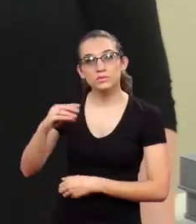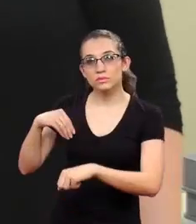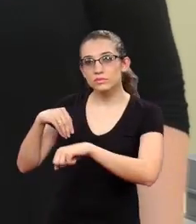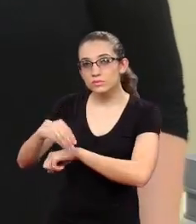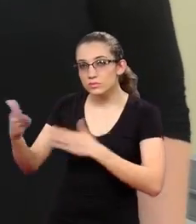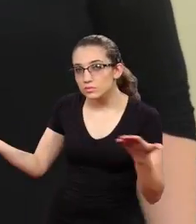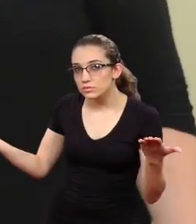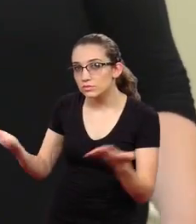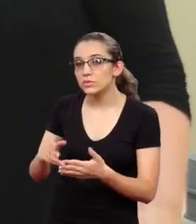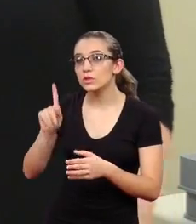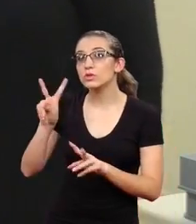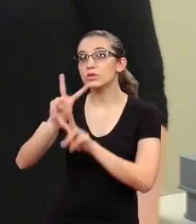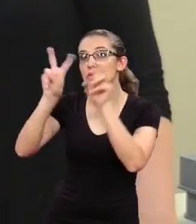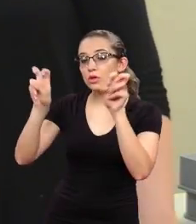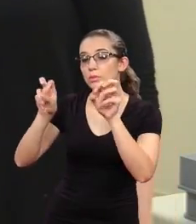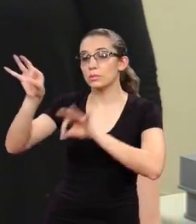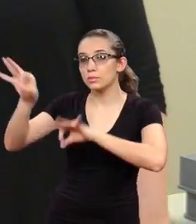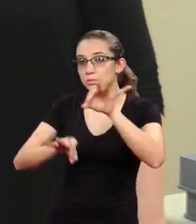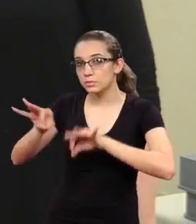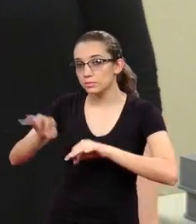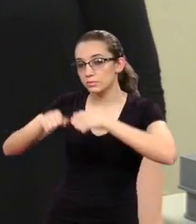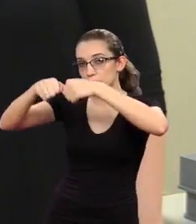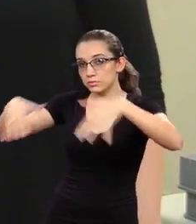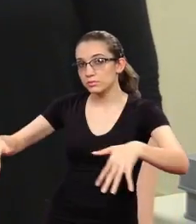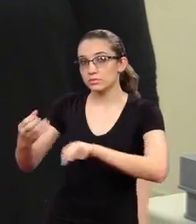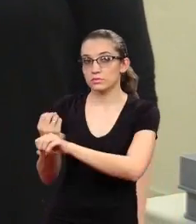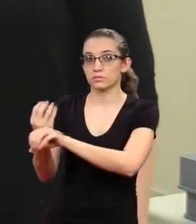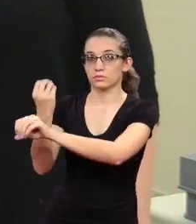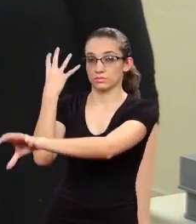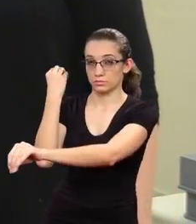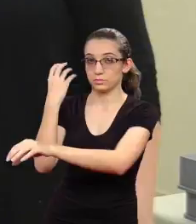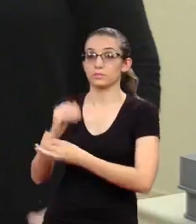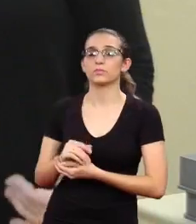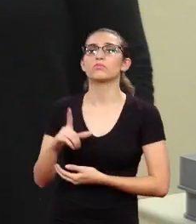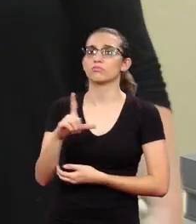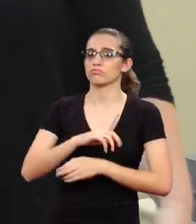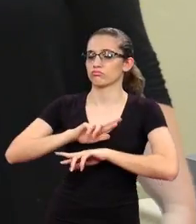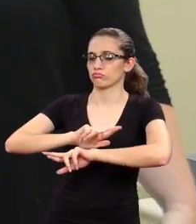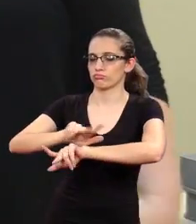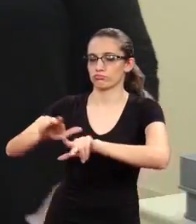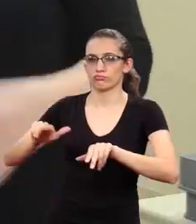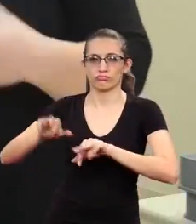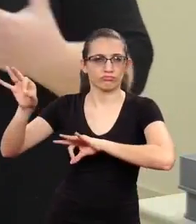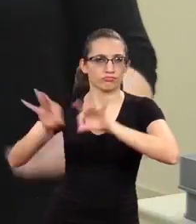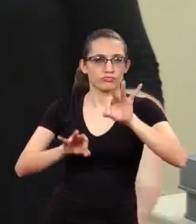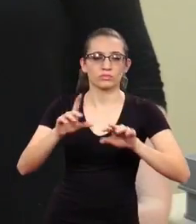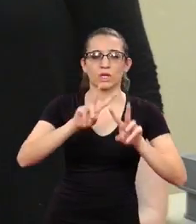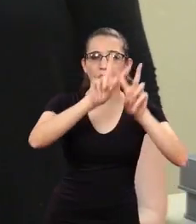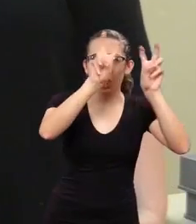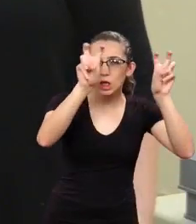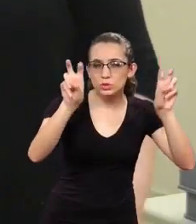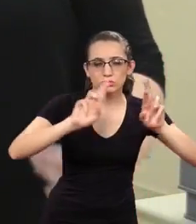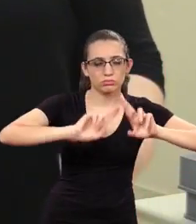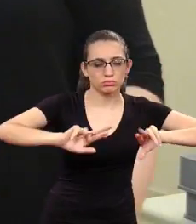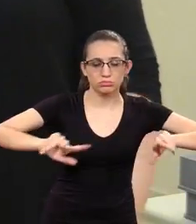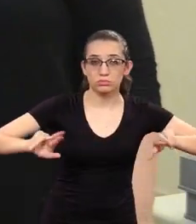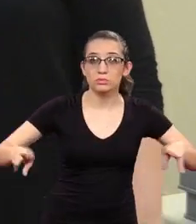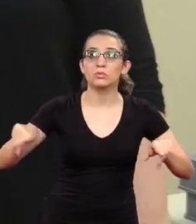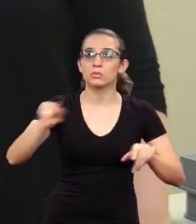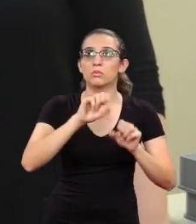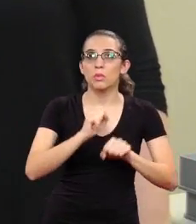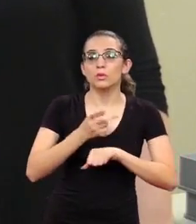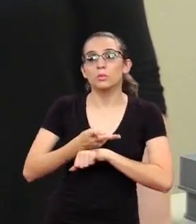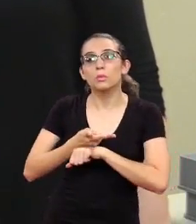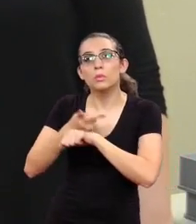Oi, pessoal. A dica do programa de hoje é sobre os projetos de extensão comunitária do EAD. Nós temos vários projetos de diferentes temáticas que vocês podem